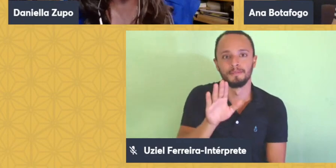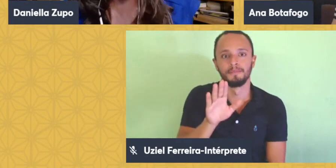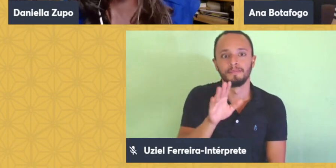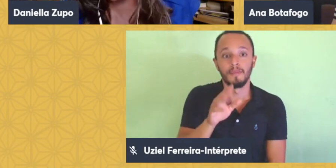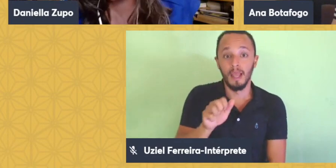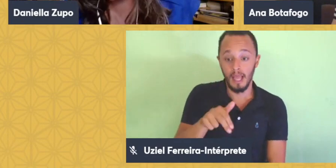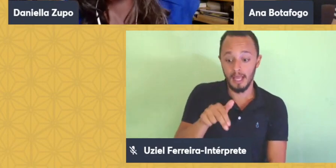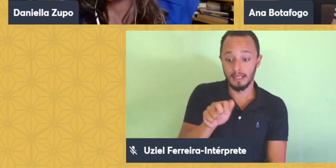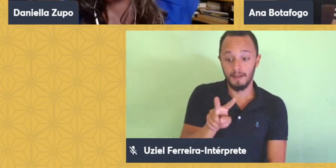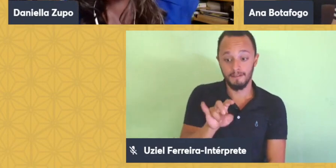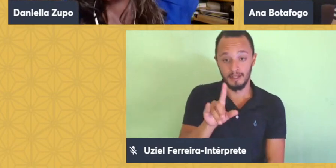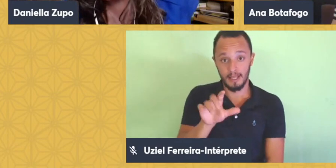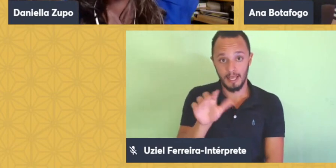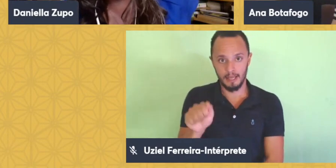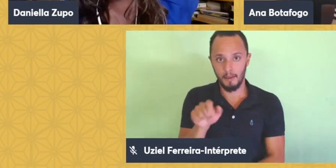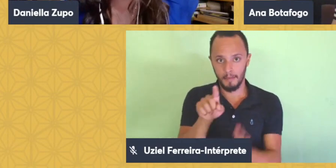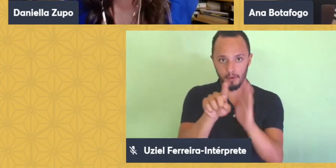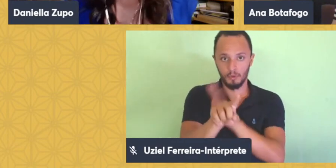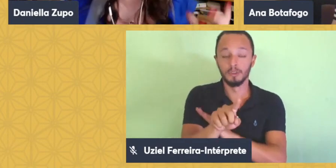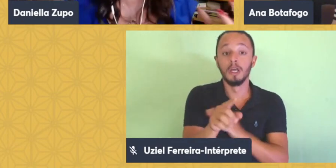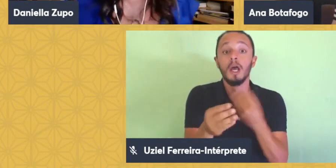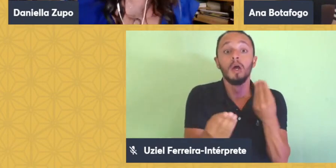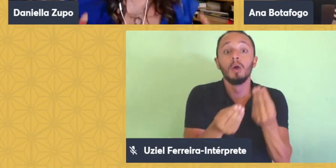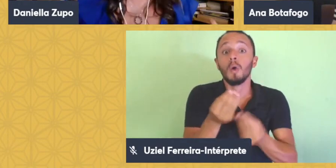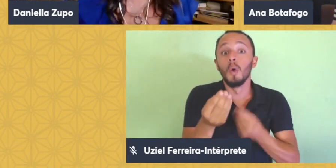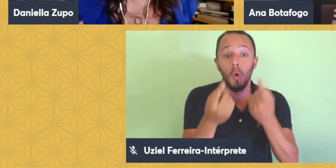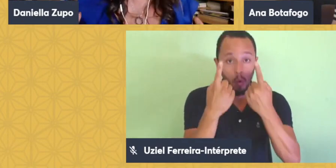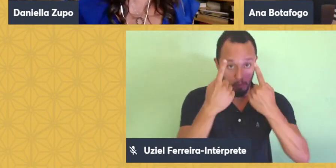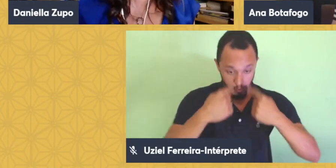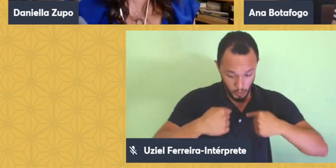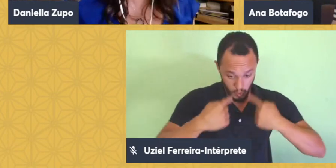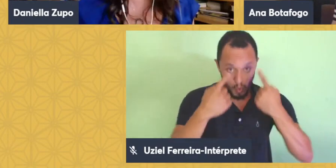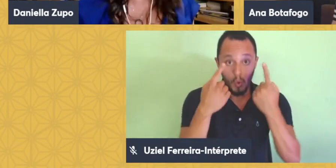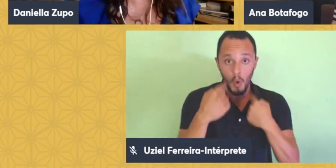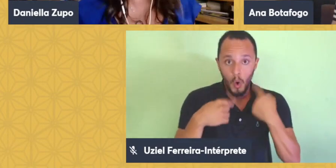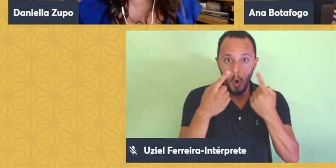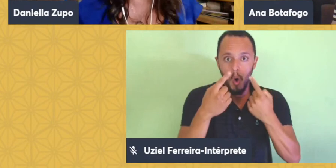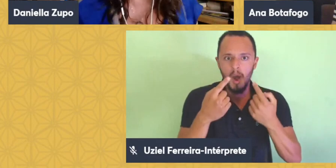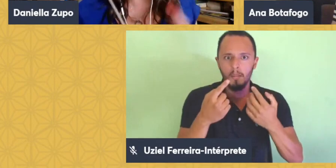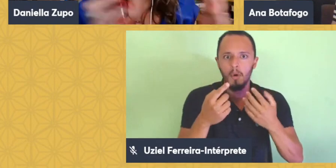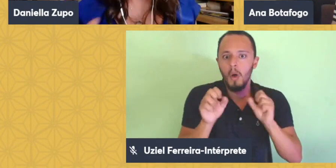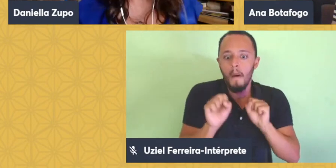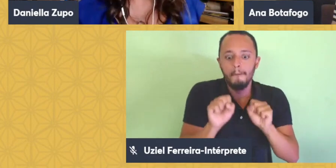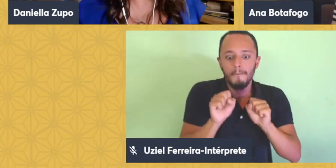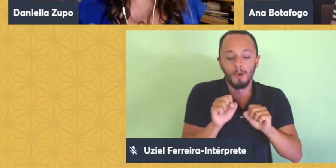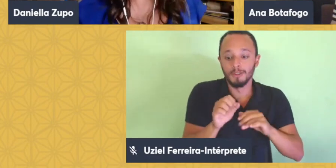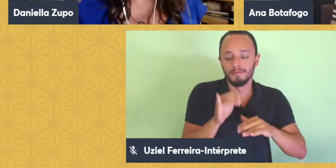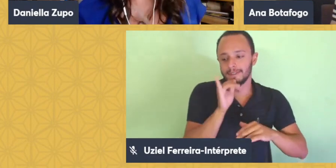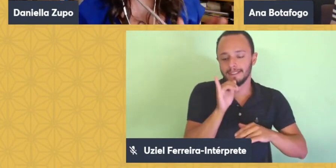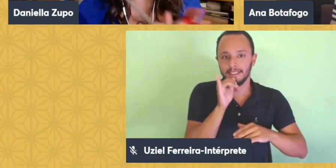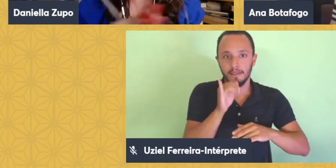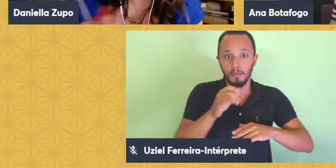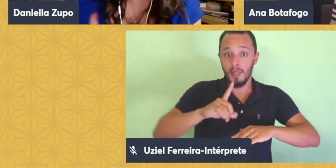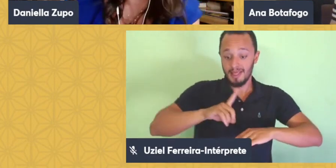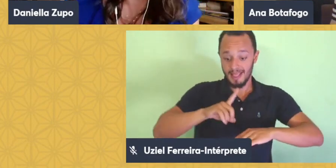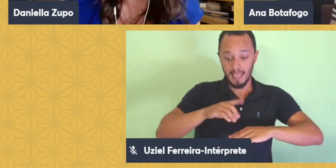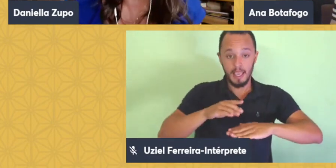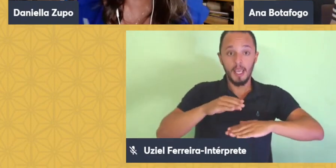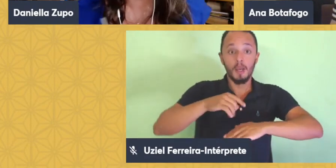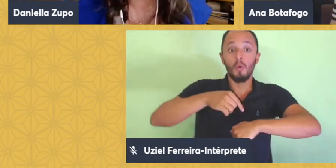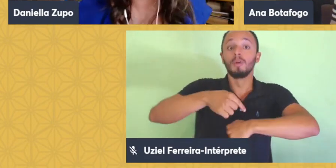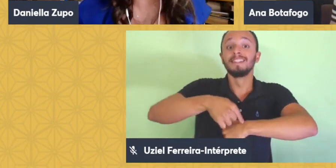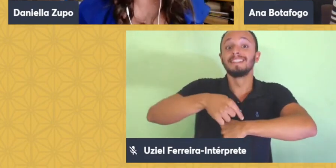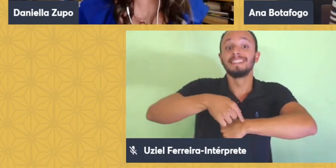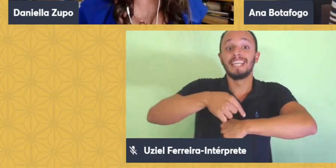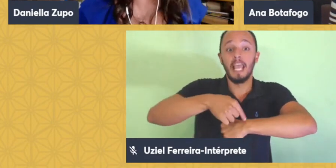você até você responder eu acho ainda como um pouco pode transcender o desgaste do tempo Acho que você falou um pouco sobre isso né mas especificamente sobre o